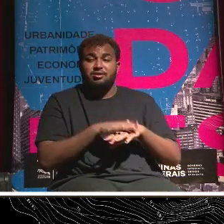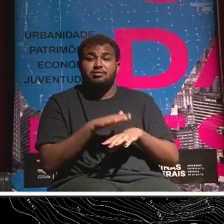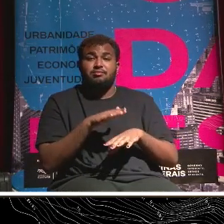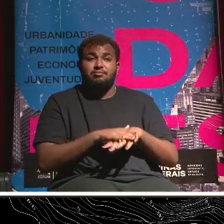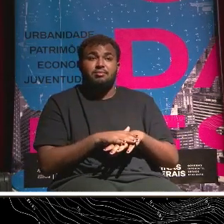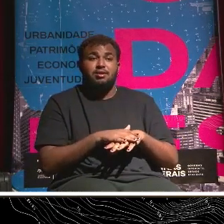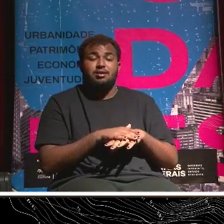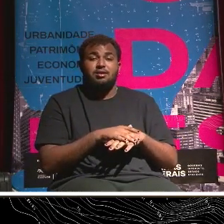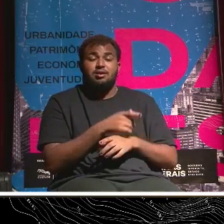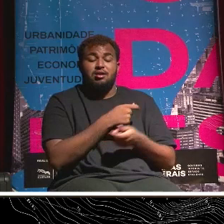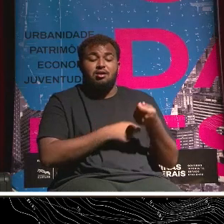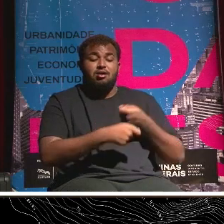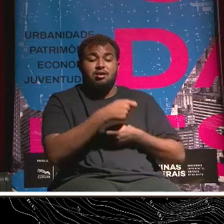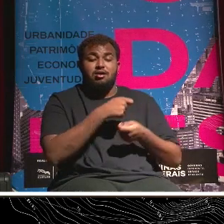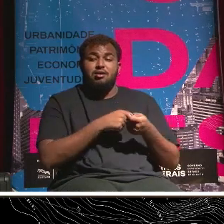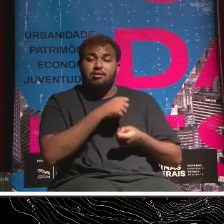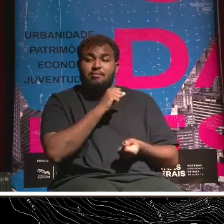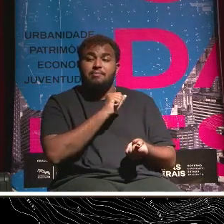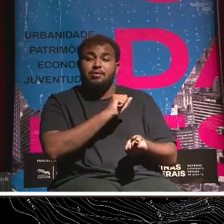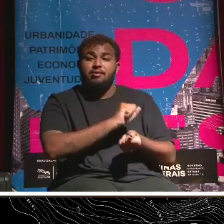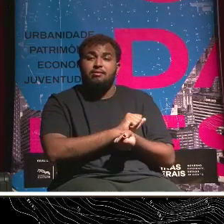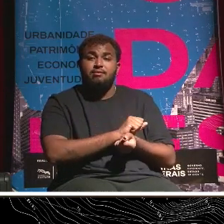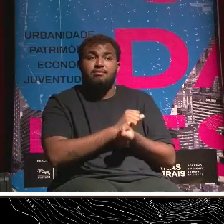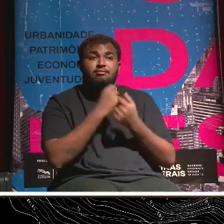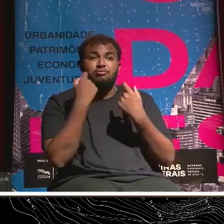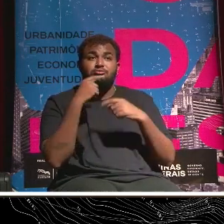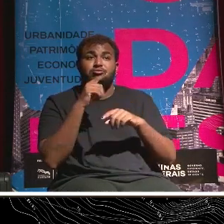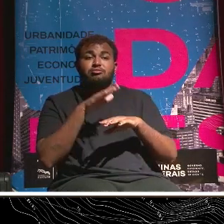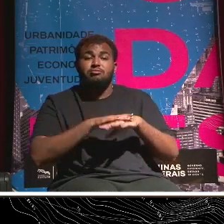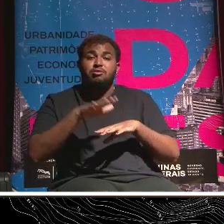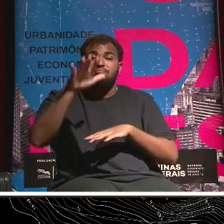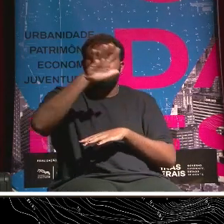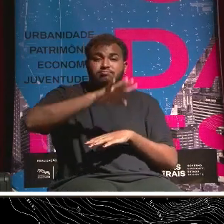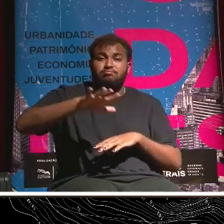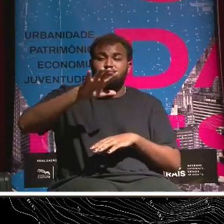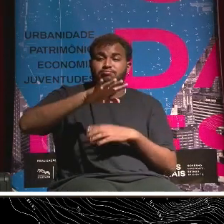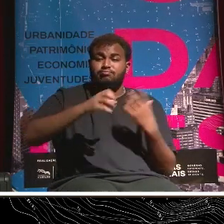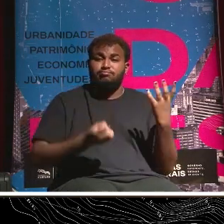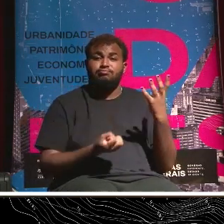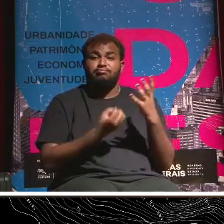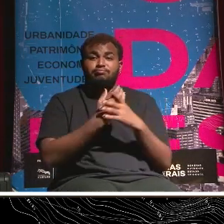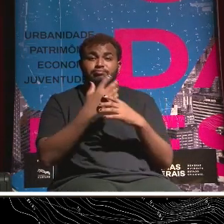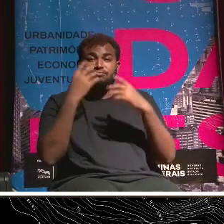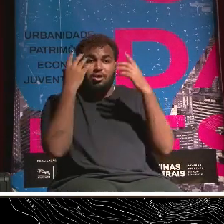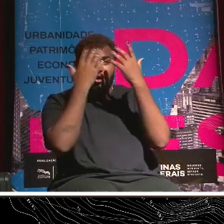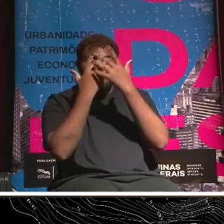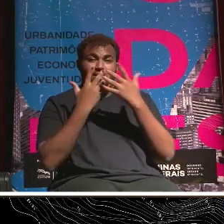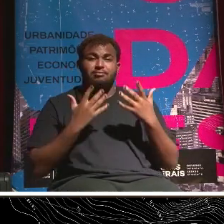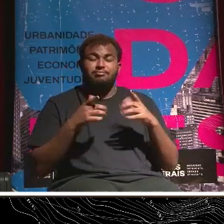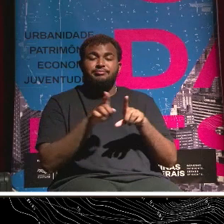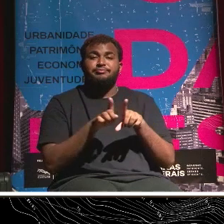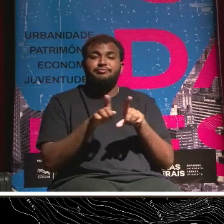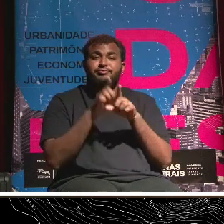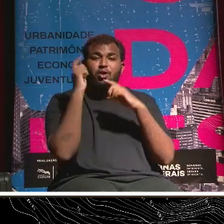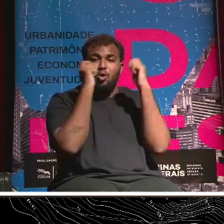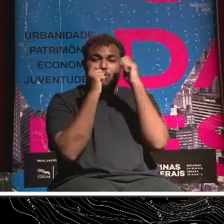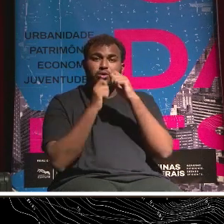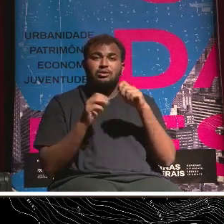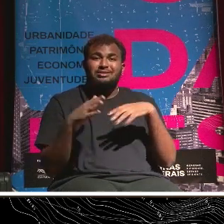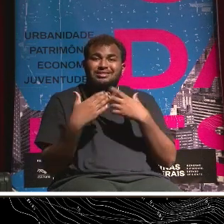economia, nunca podemos deixar de discutir a dimensão da produção estética, da inovação, porque nós estamos falando